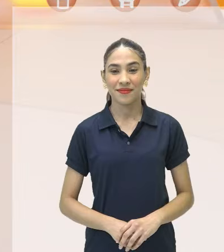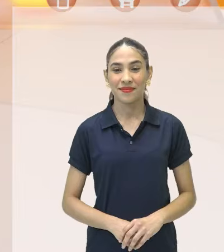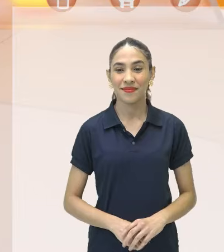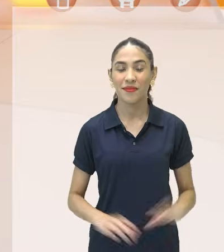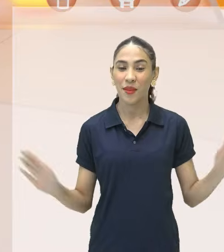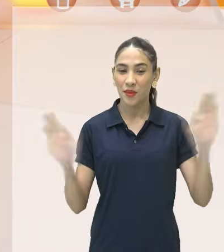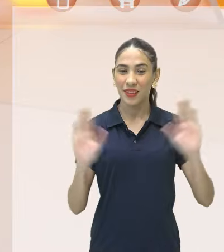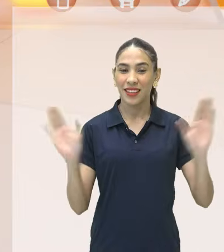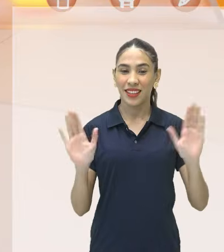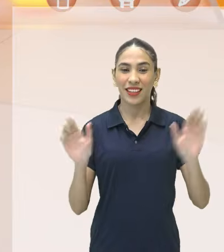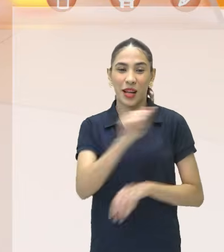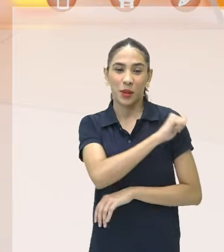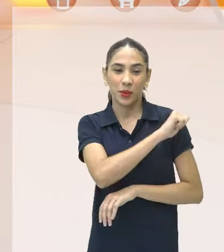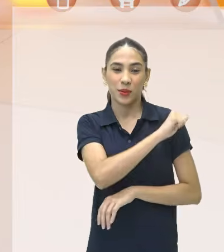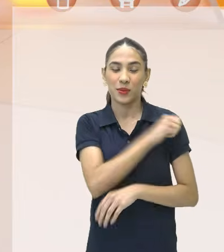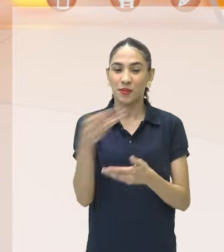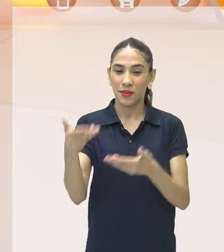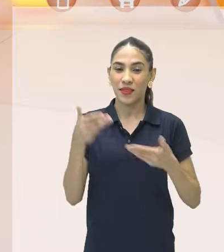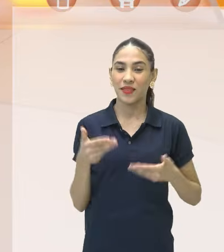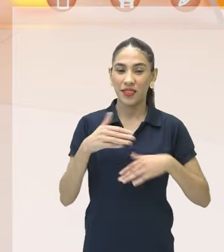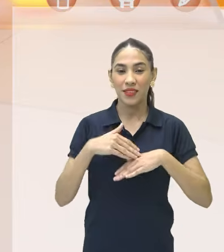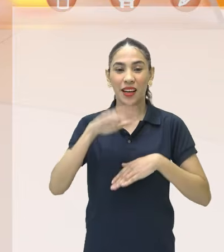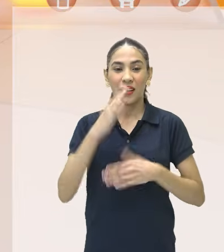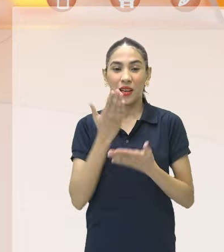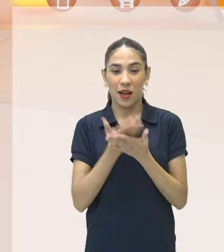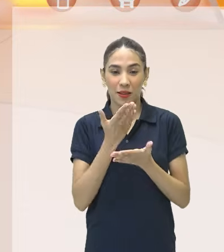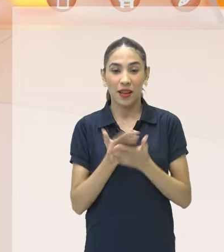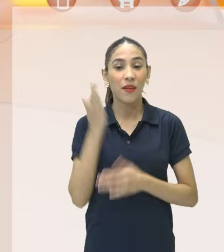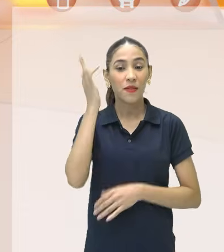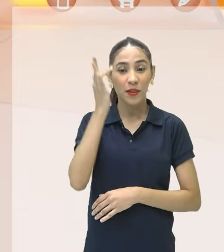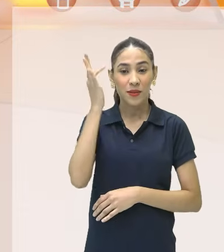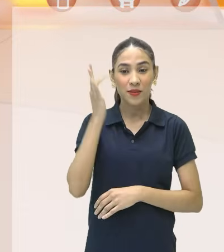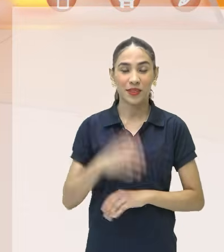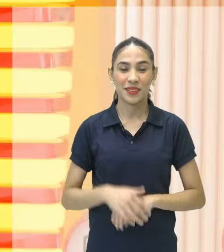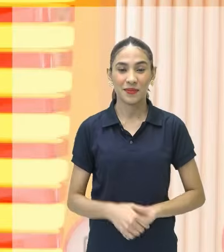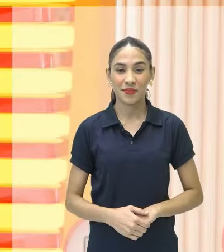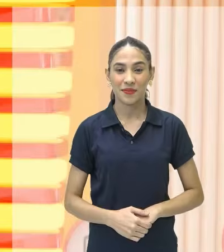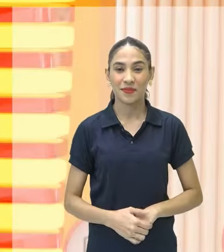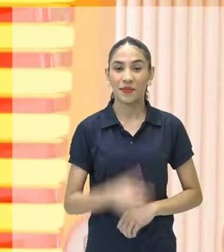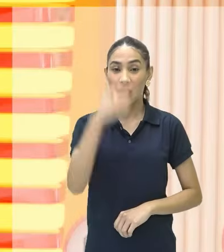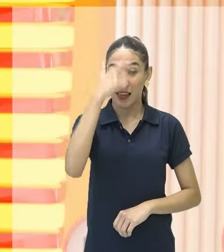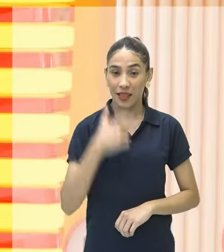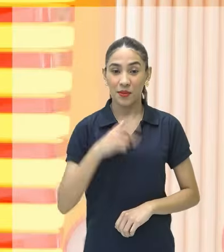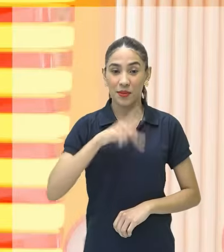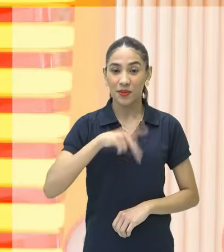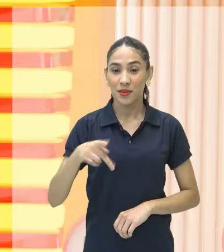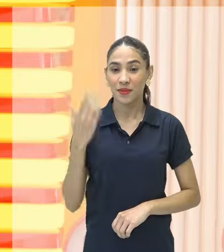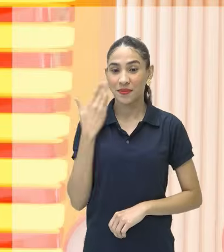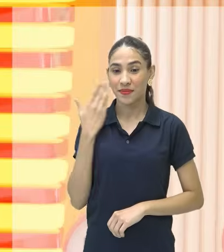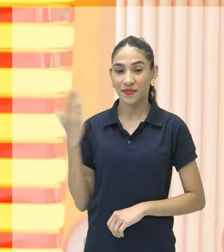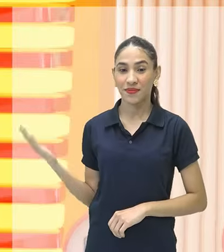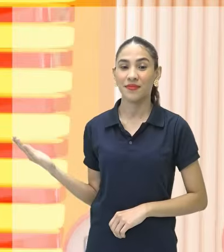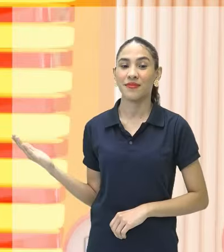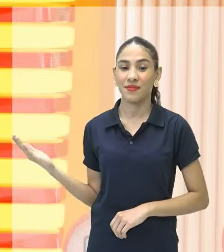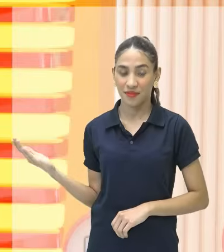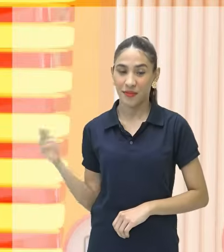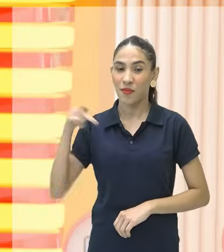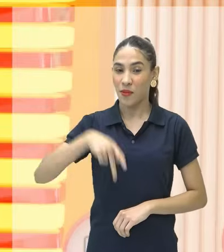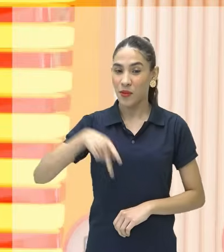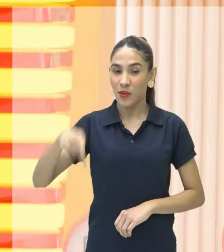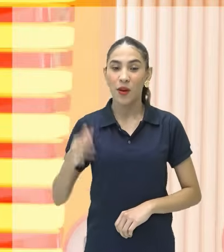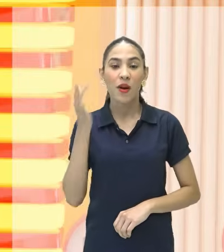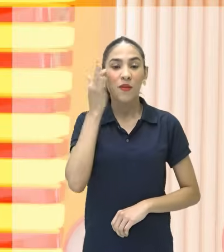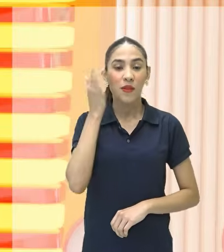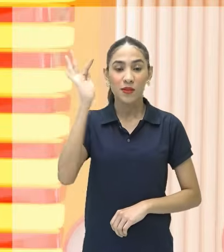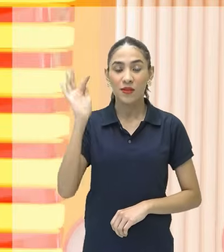Olá pessoal, sejam bem-vindos aqui à nossa aula de filosofia. Eu sou o professor Luiz Cláudio, professor de